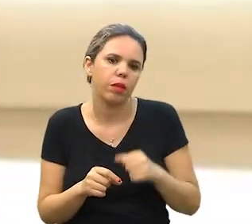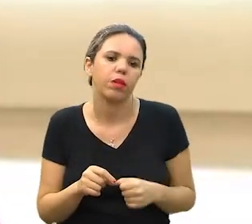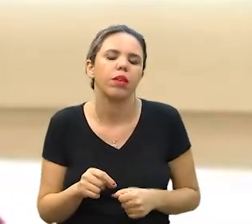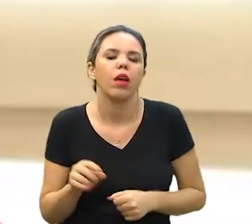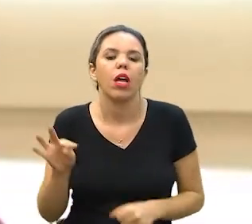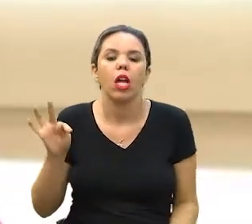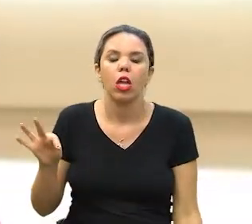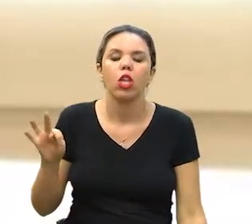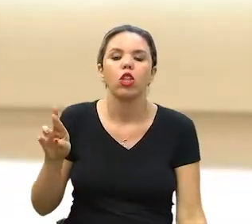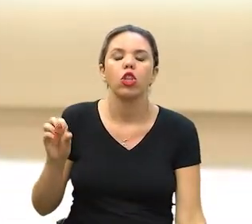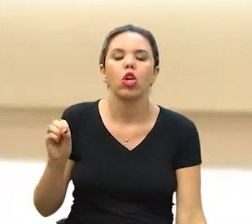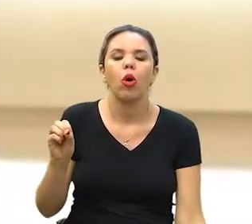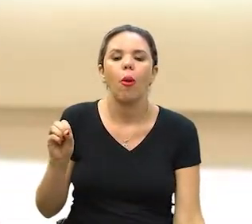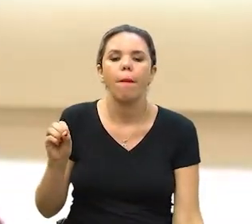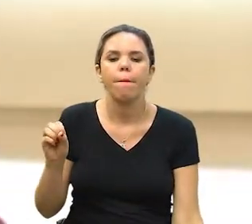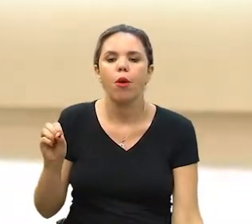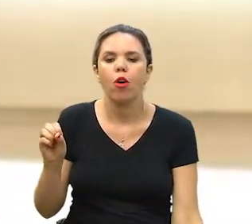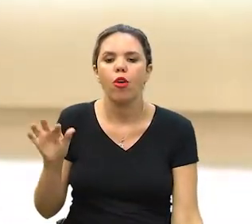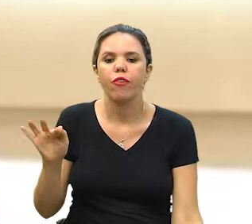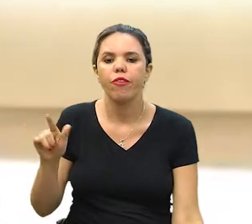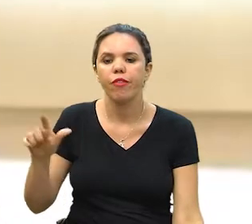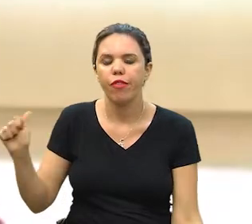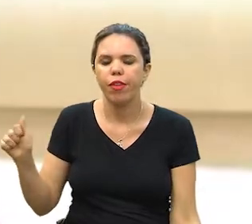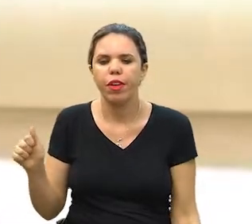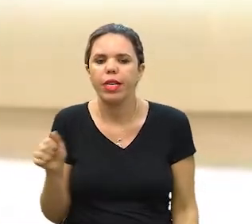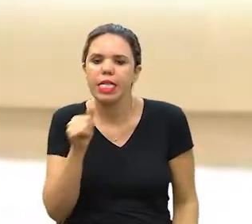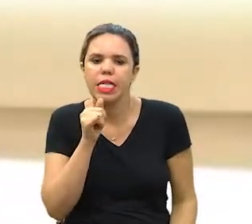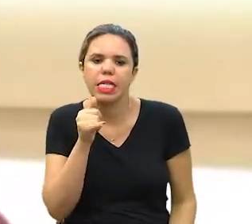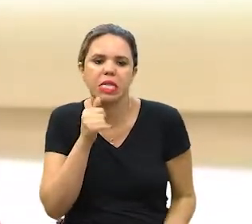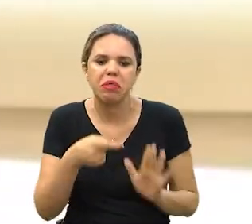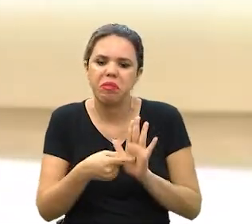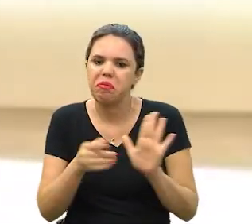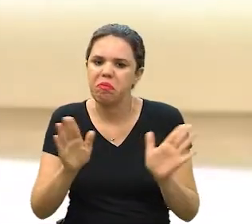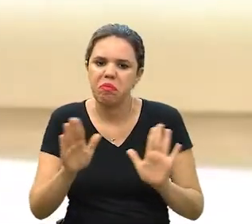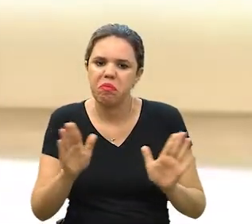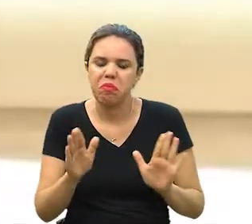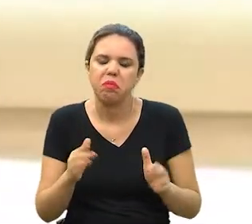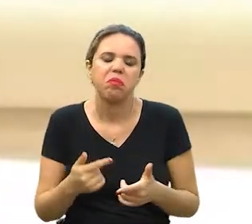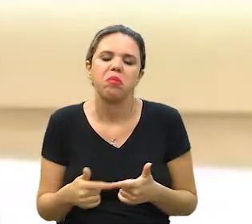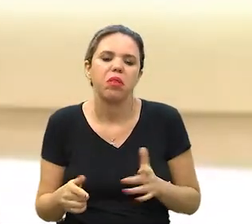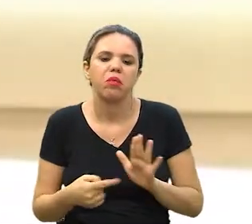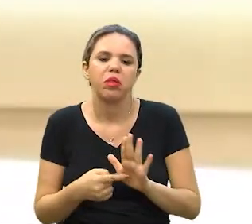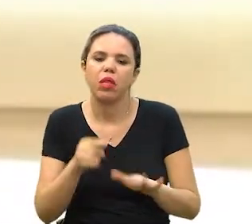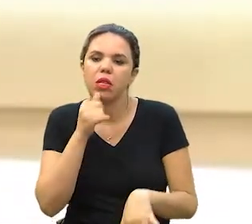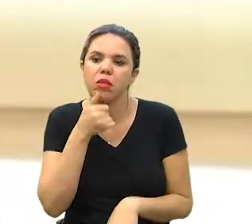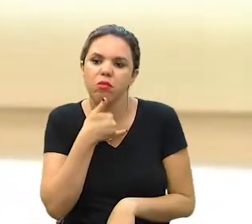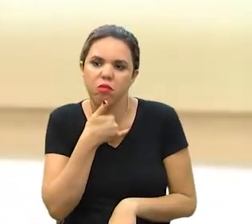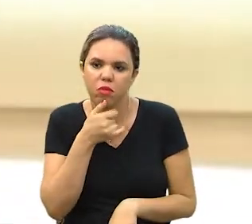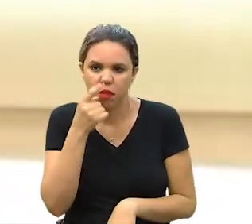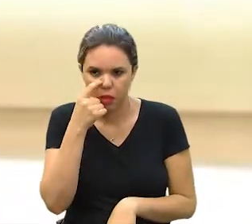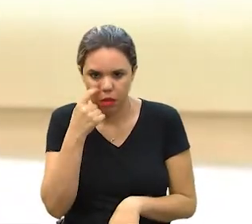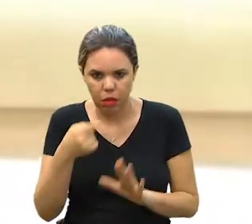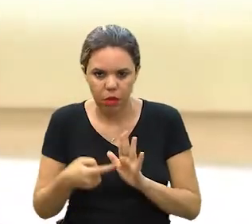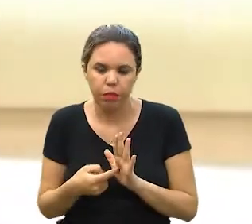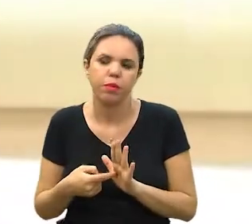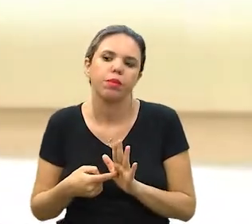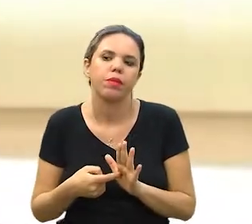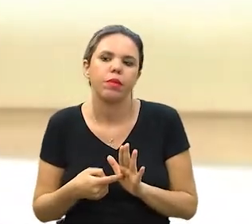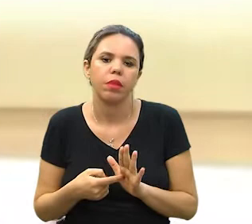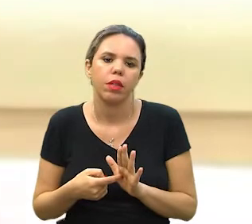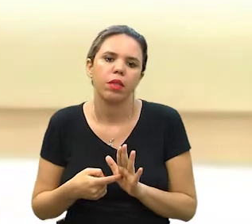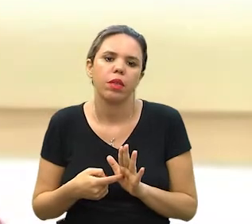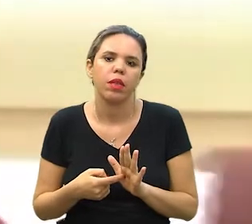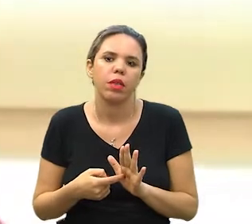as trombofilias. Então, é a moça que não vai apresentar trombose, mas infelizmente ela vai apresentar